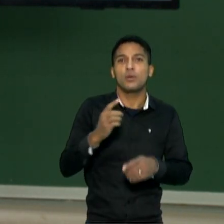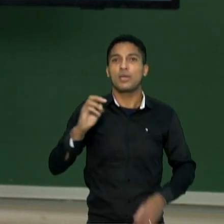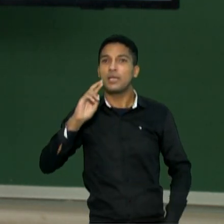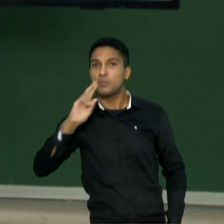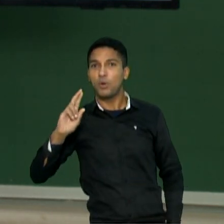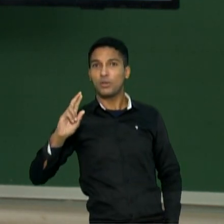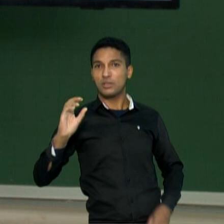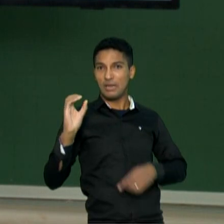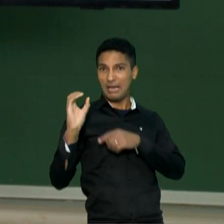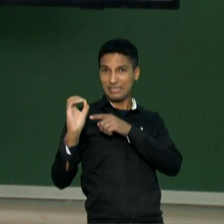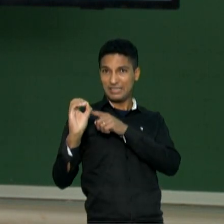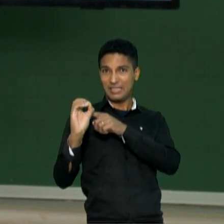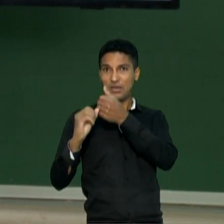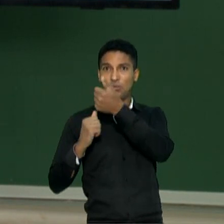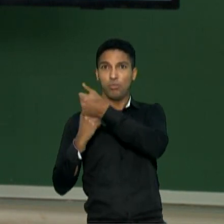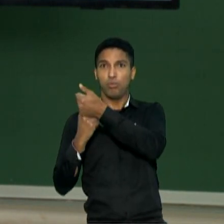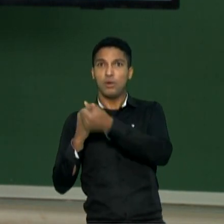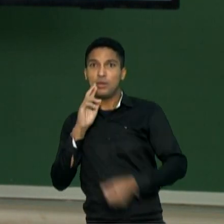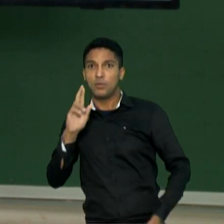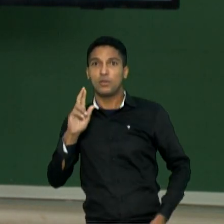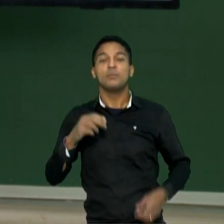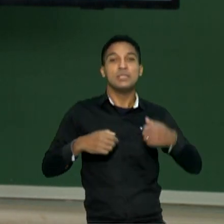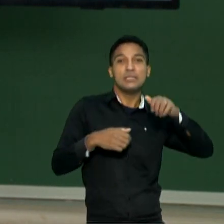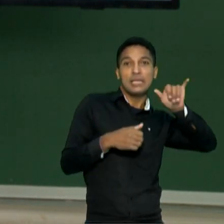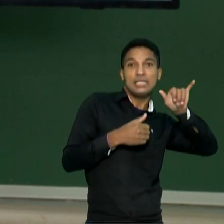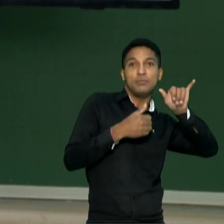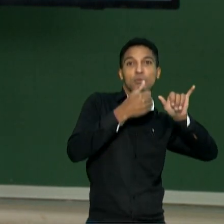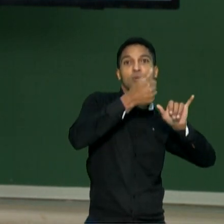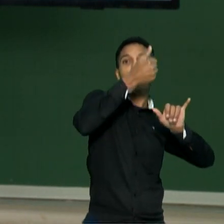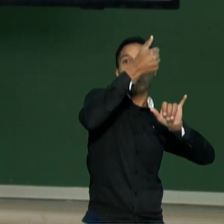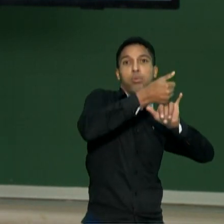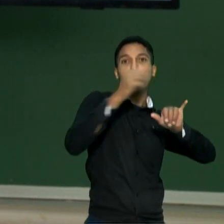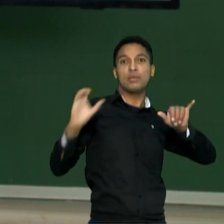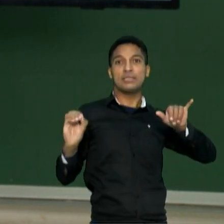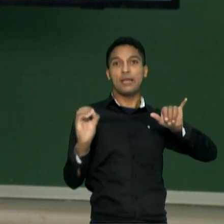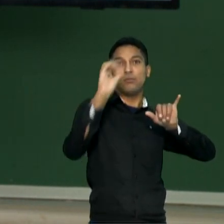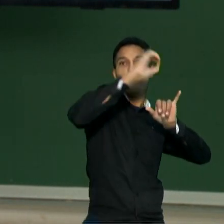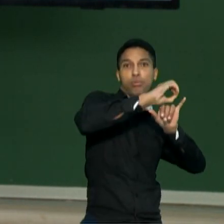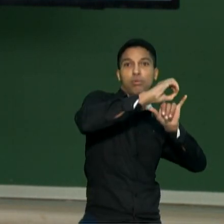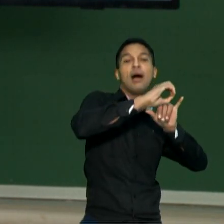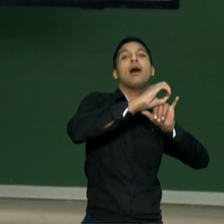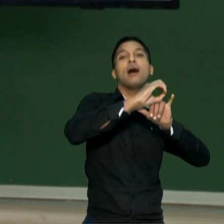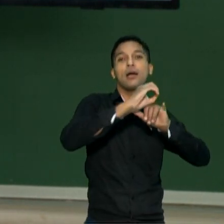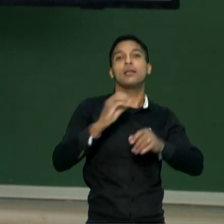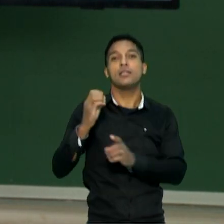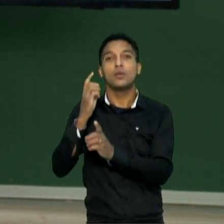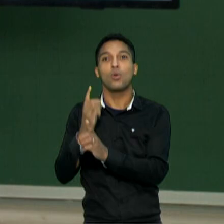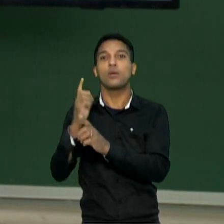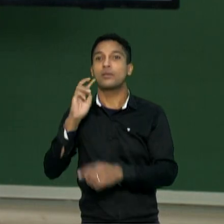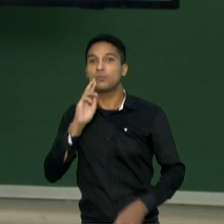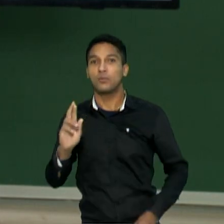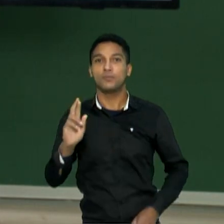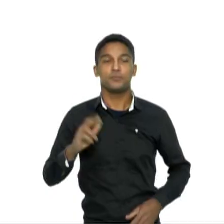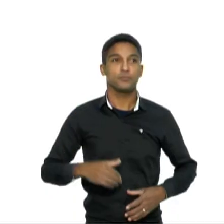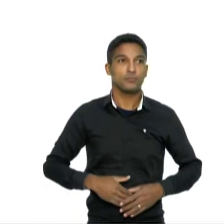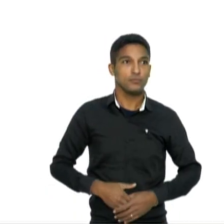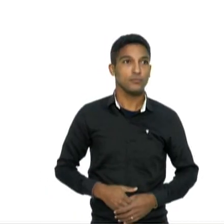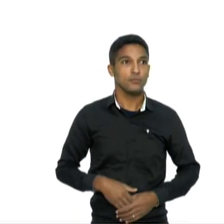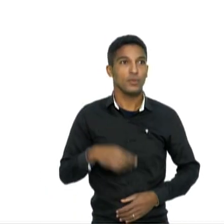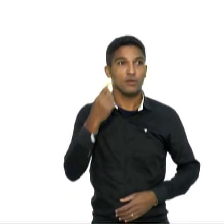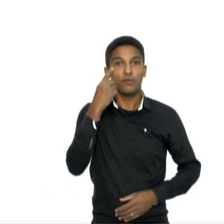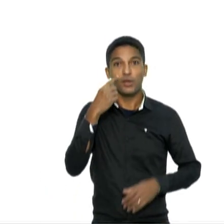y vai ser trocado por zero, ok? Beleza? Vamos lá. Trocando então o y por zero, olha o que a gente